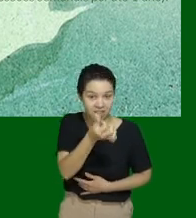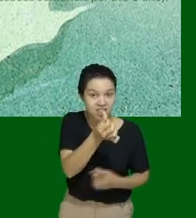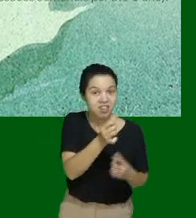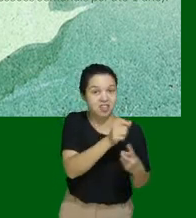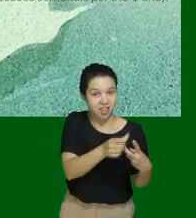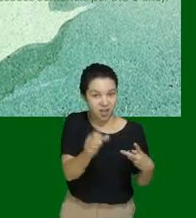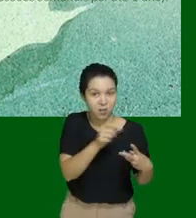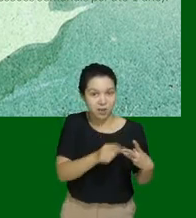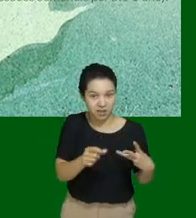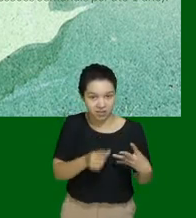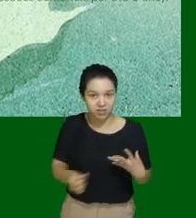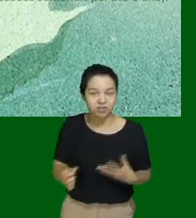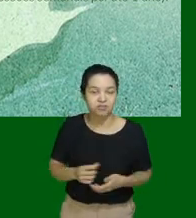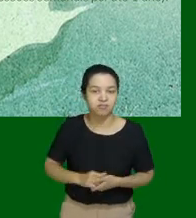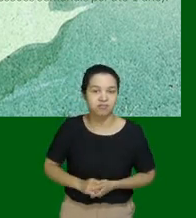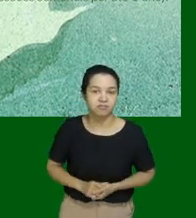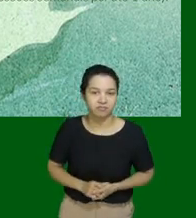disso.